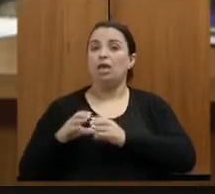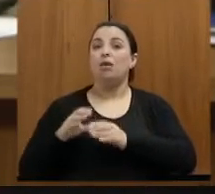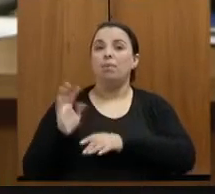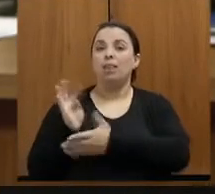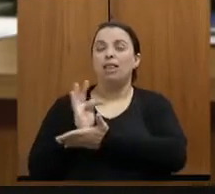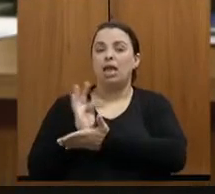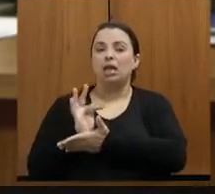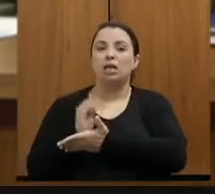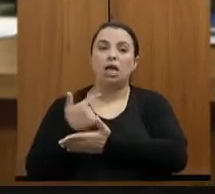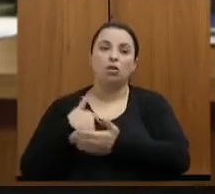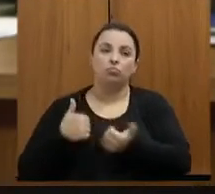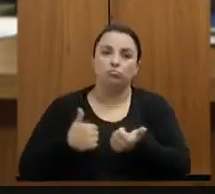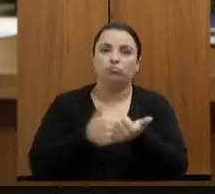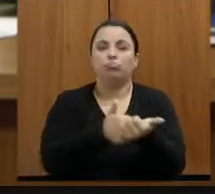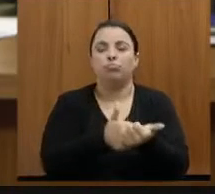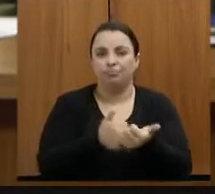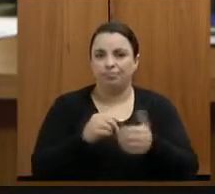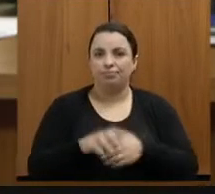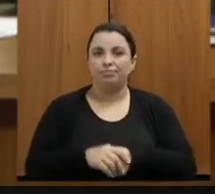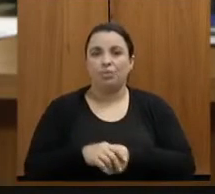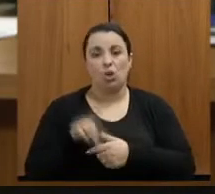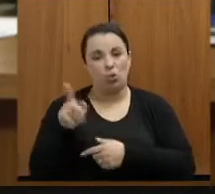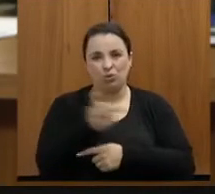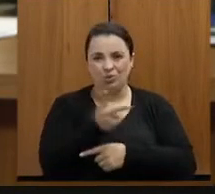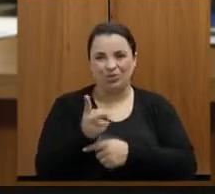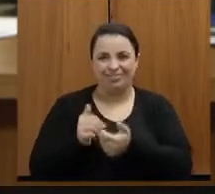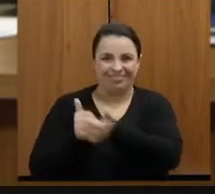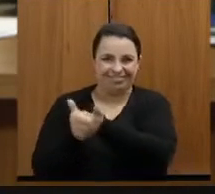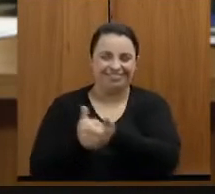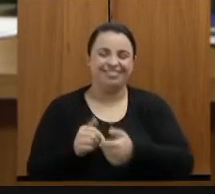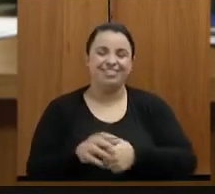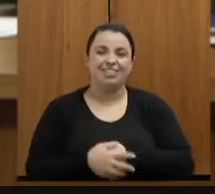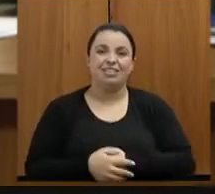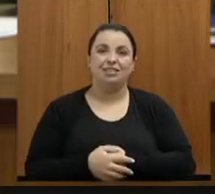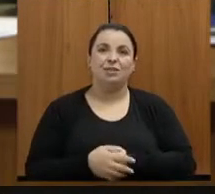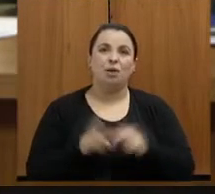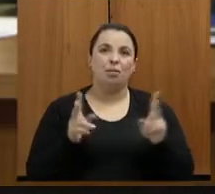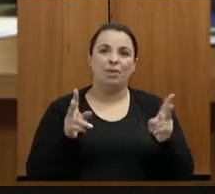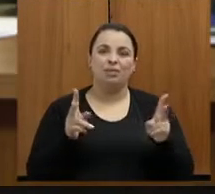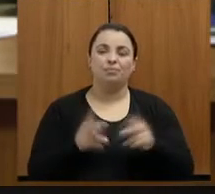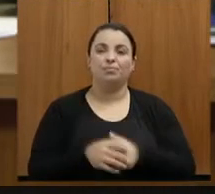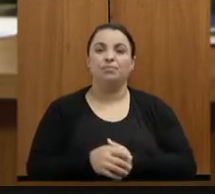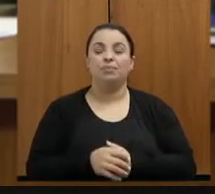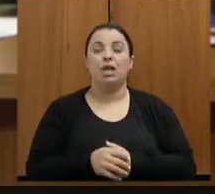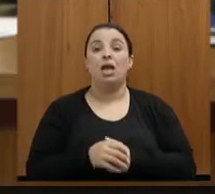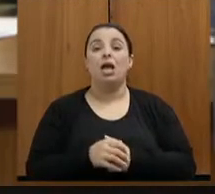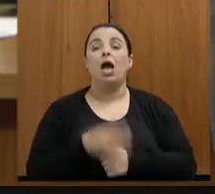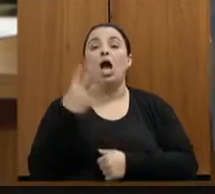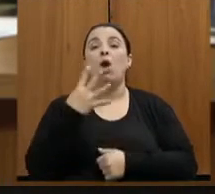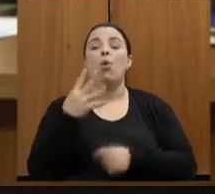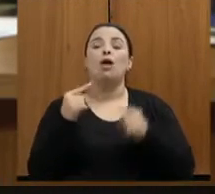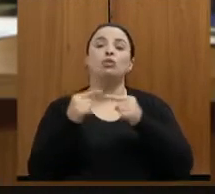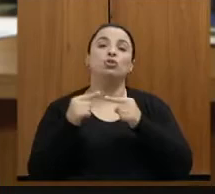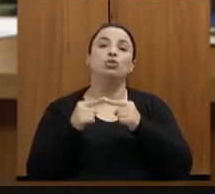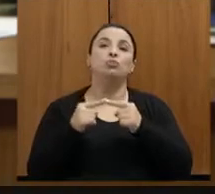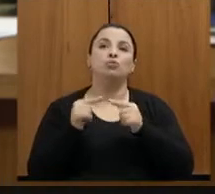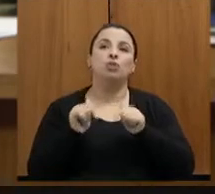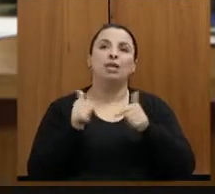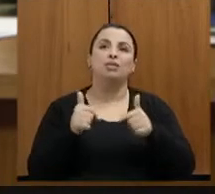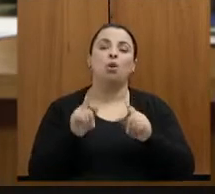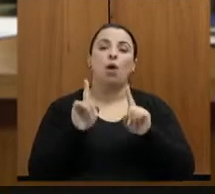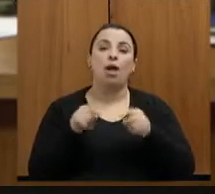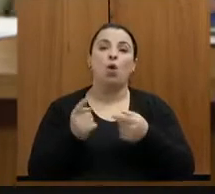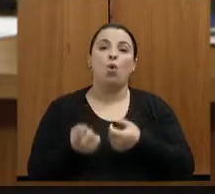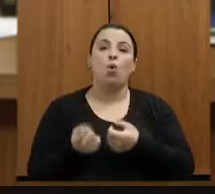da agência. E aí a quarta e última forma do REURB no Vale do Aço, a gente tem os